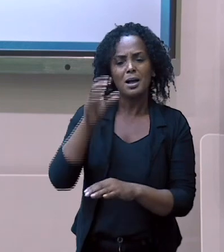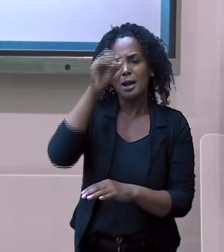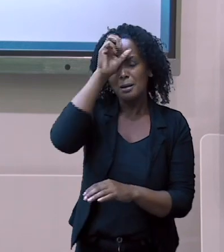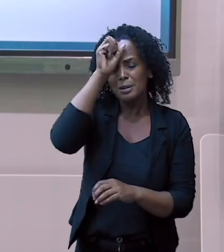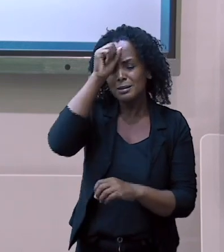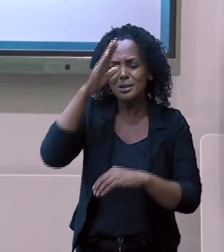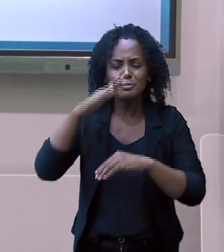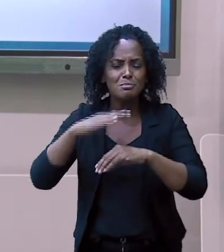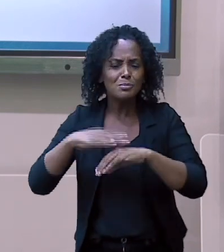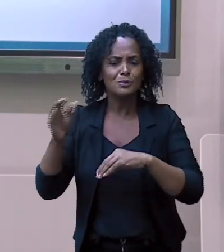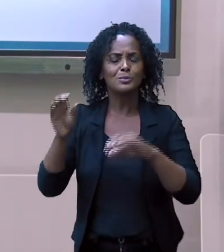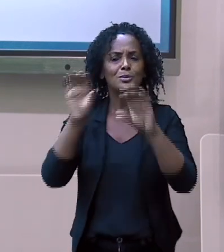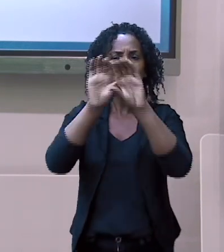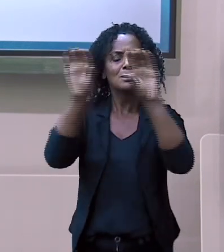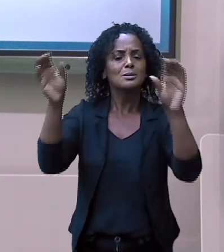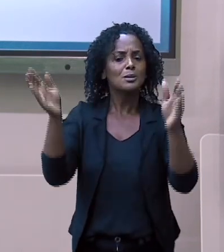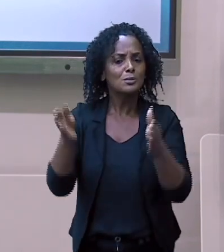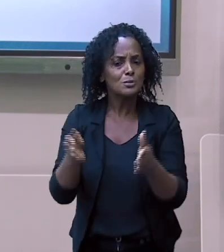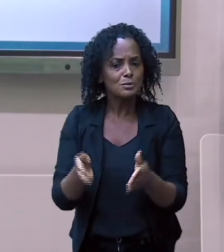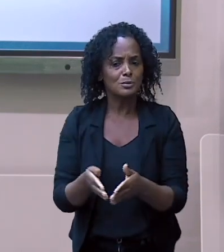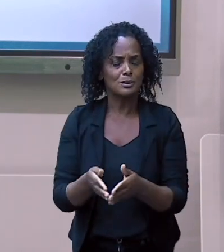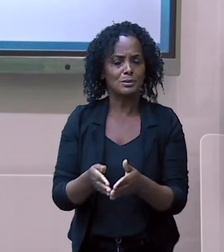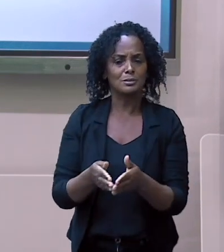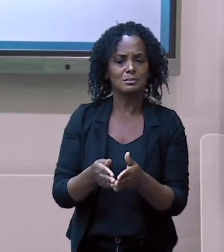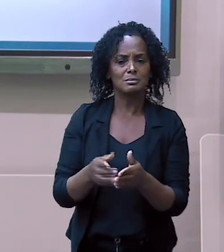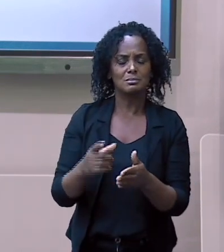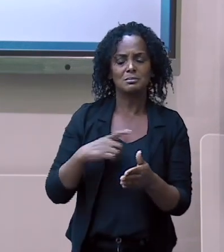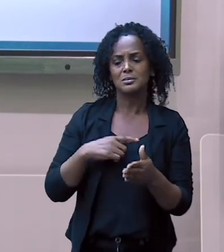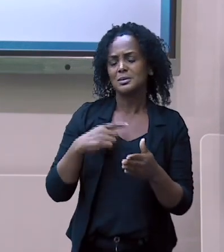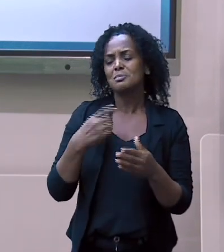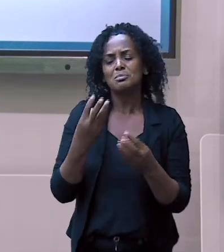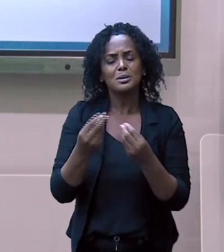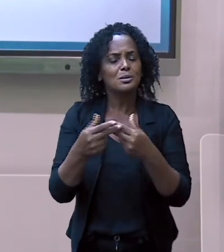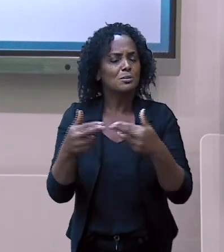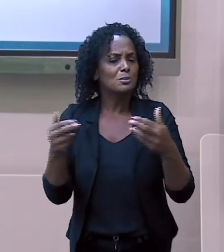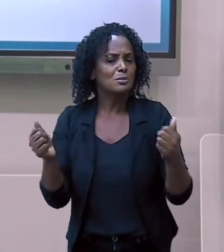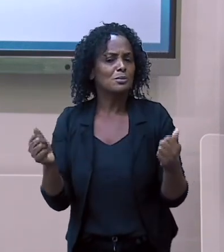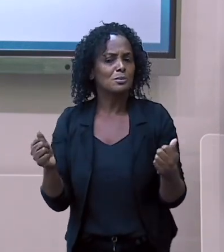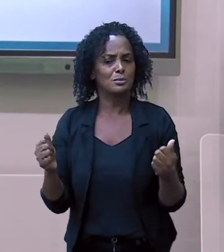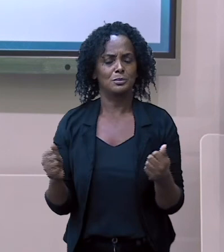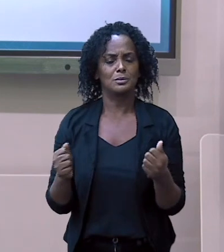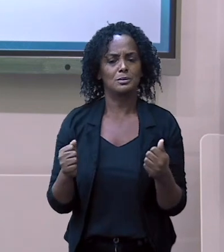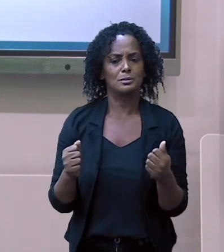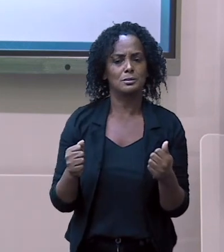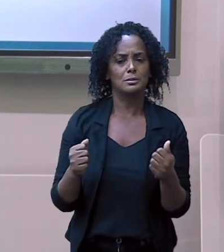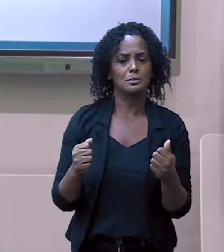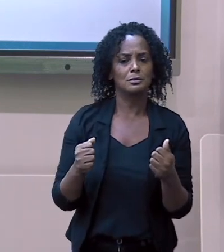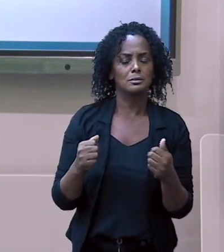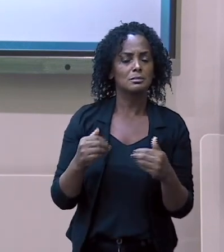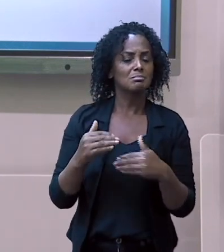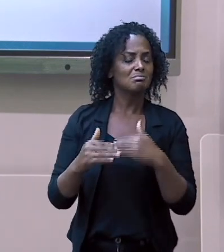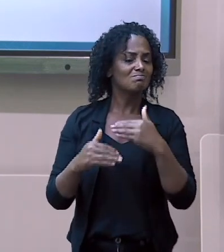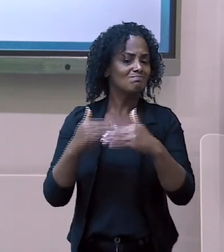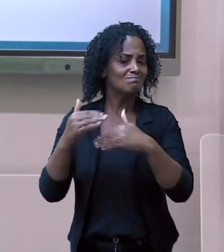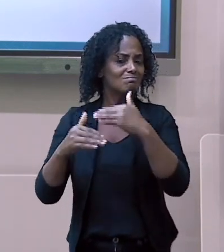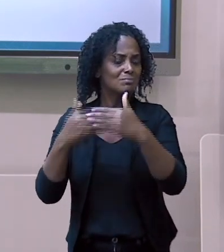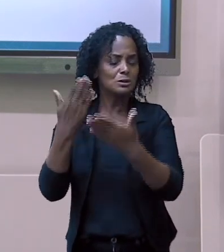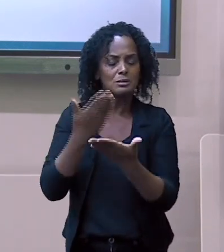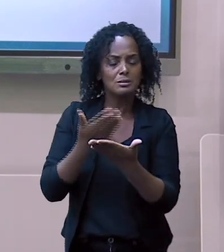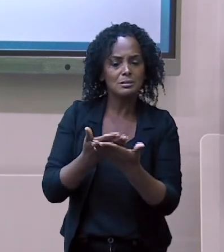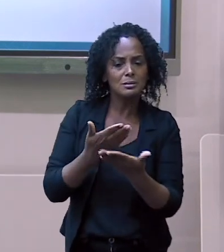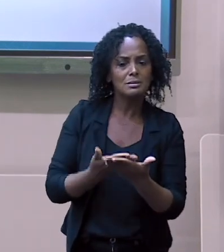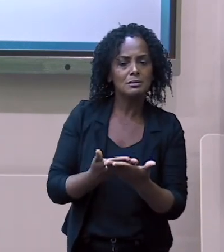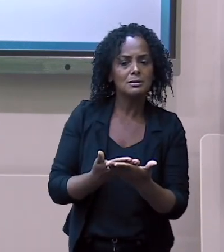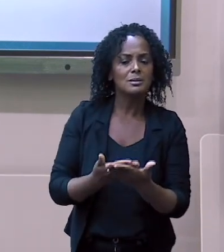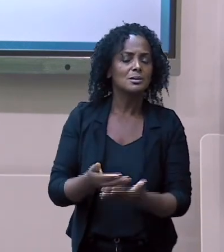expressões numéricas. Existem outros detalhes que aí vocês vão aprender durante a jornada escolar, né? No 5º